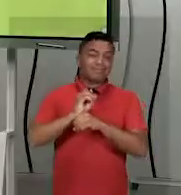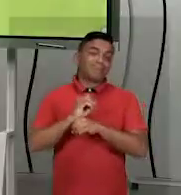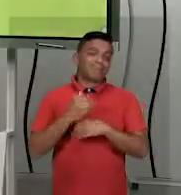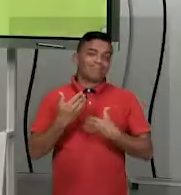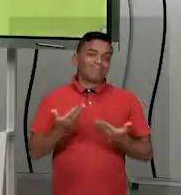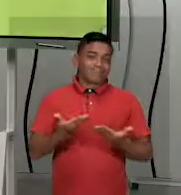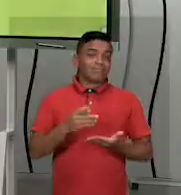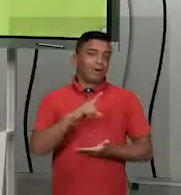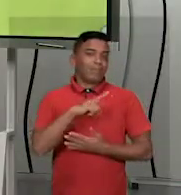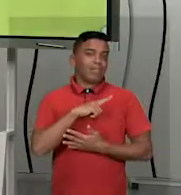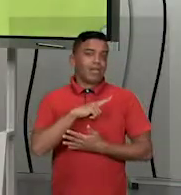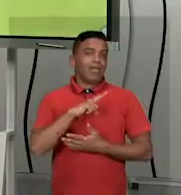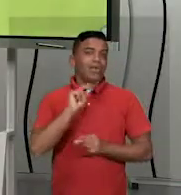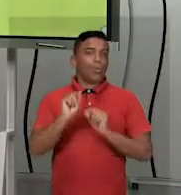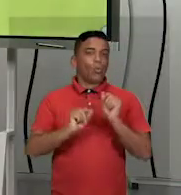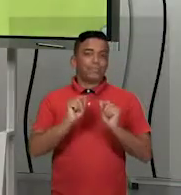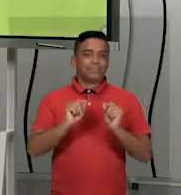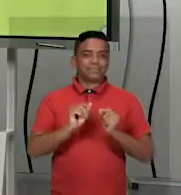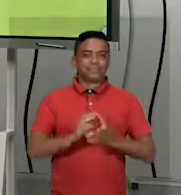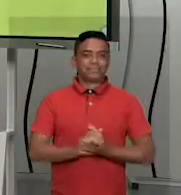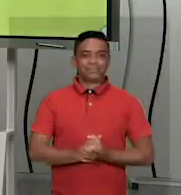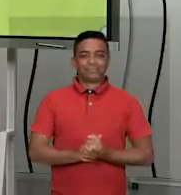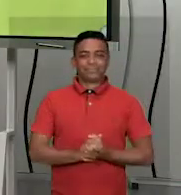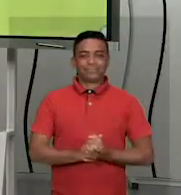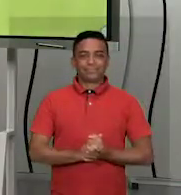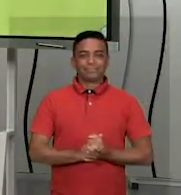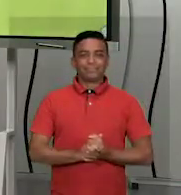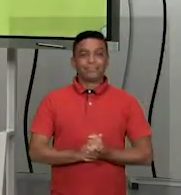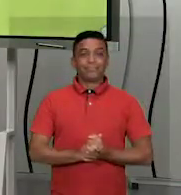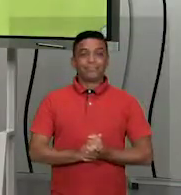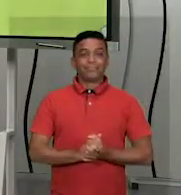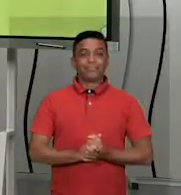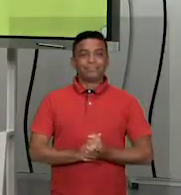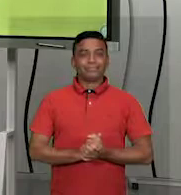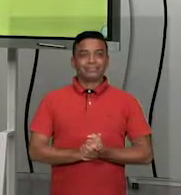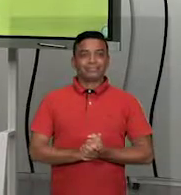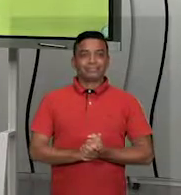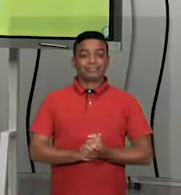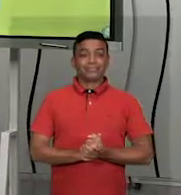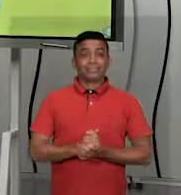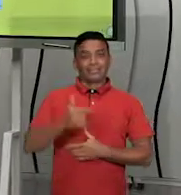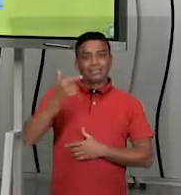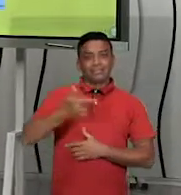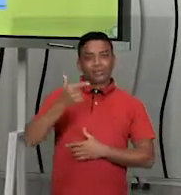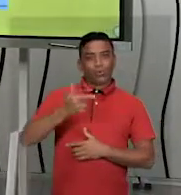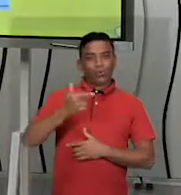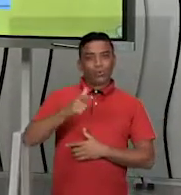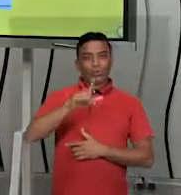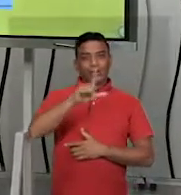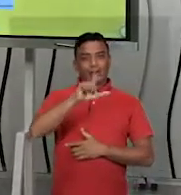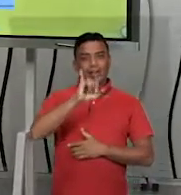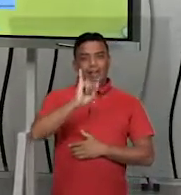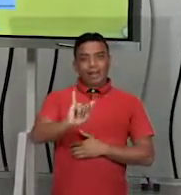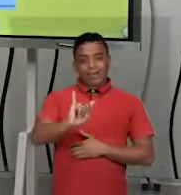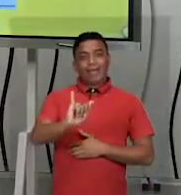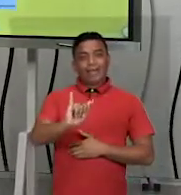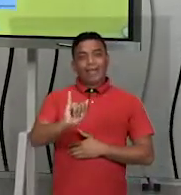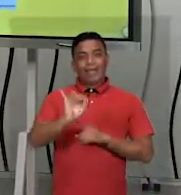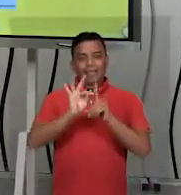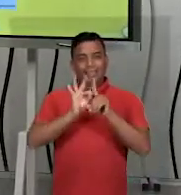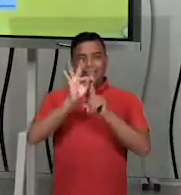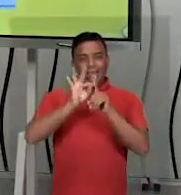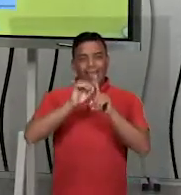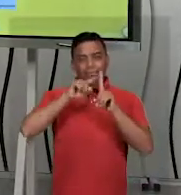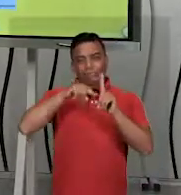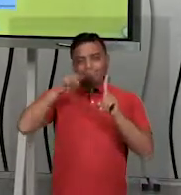temos o que nós vamos chamar de segunda lei da termodinâmica, que explica exatamente